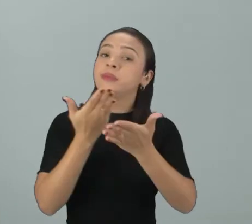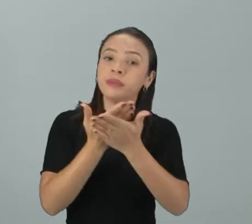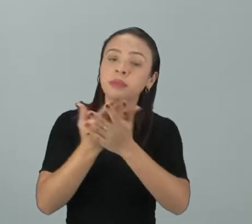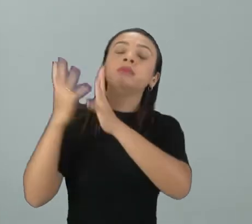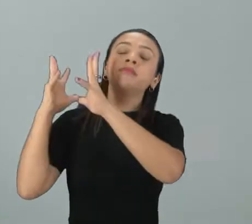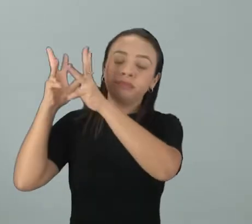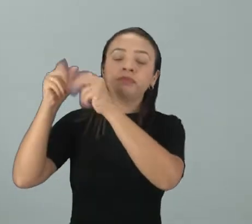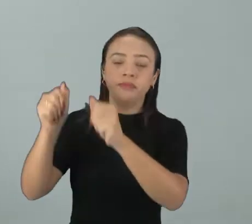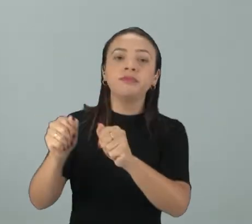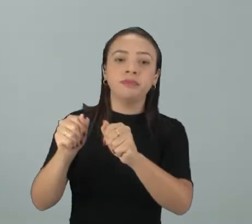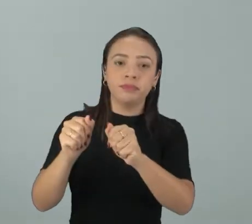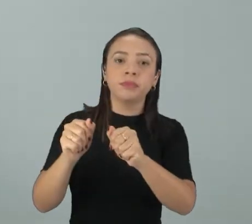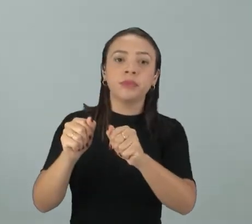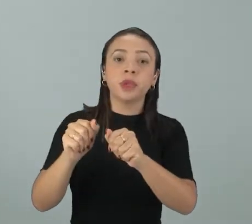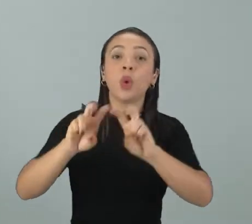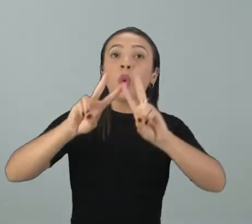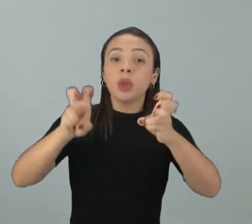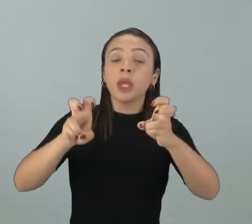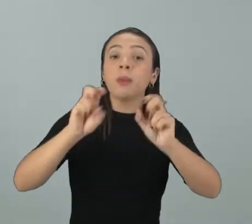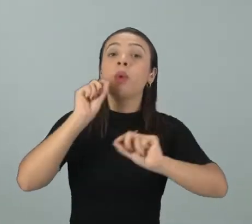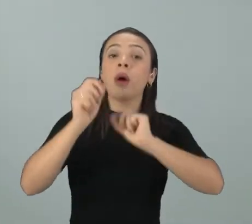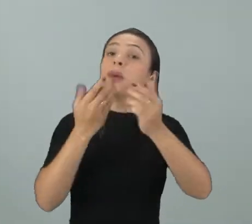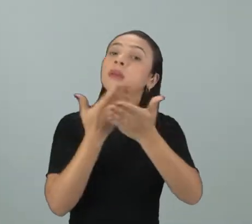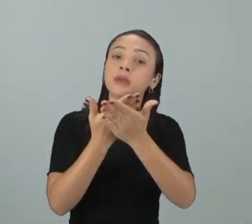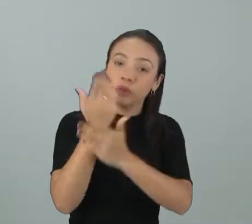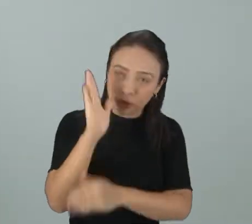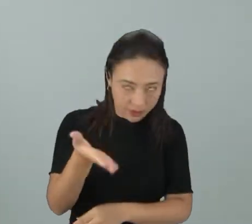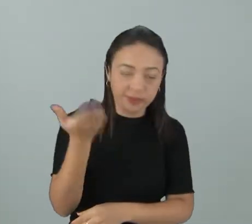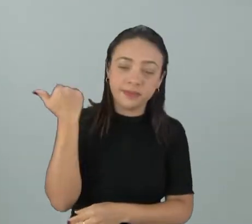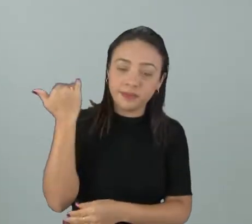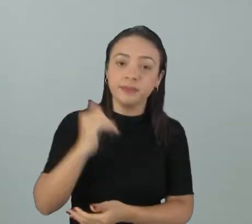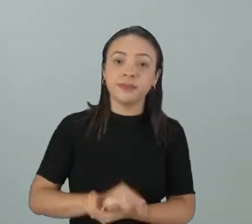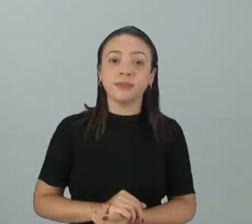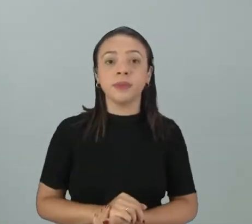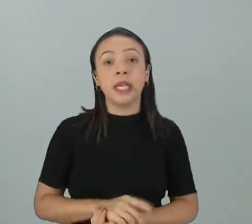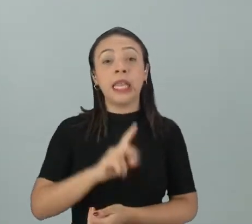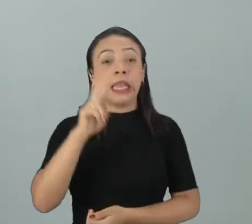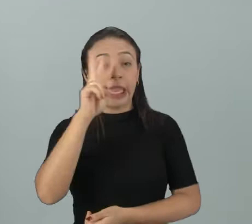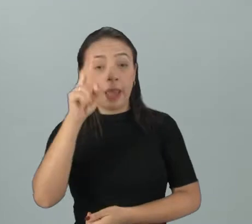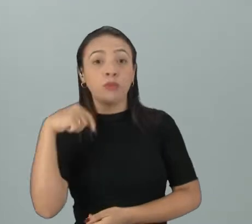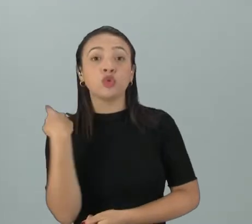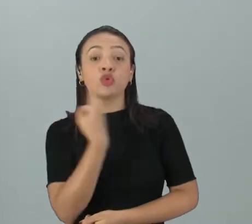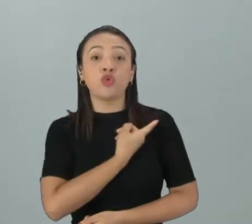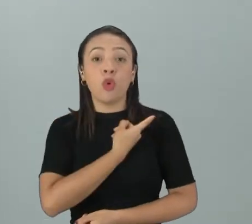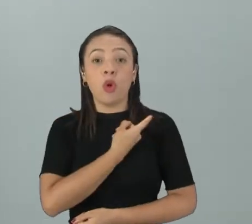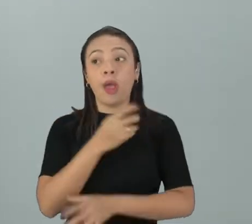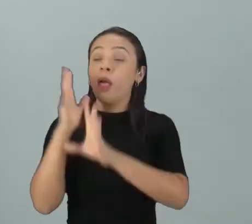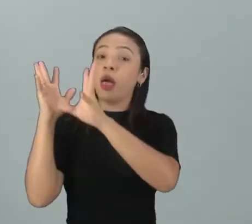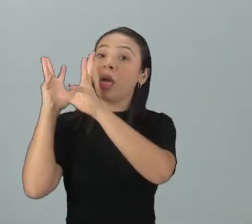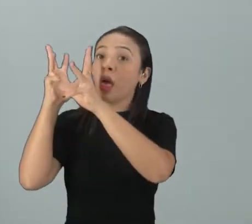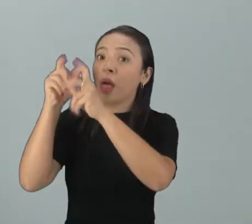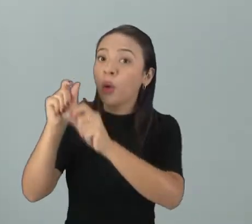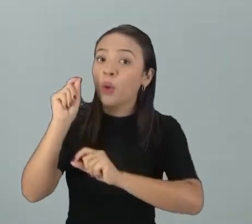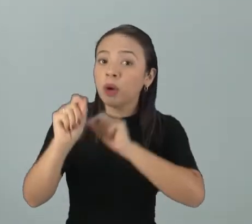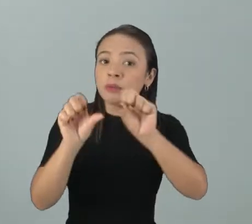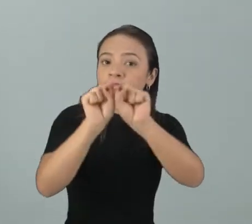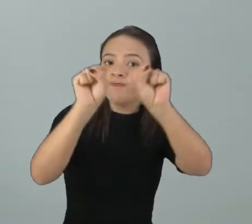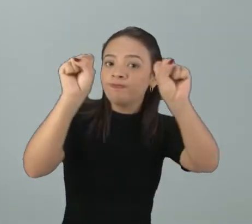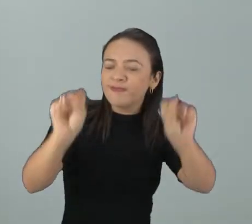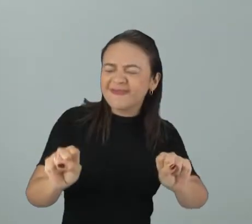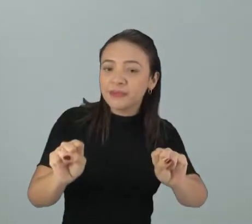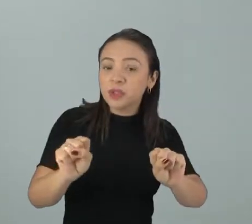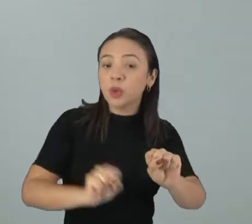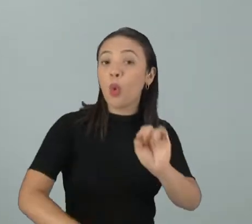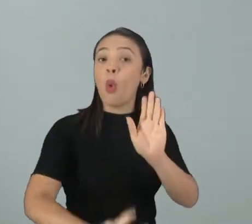de revisão, dando continuidade ao tema da aula passada. Na aula passada, nós estudamos, nós revisamos sistema